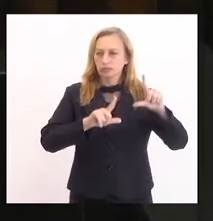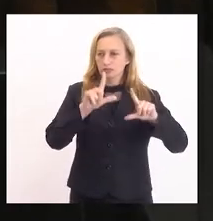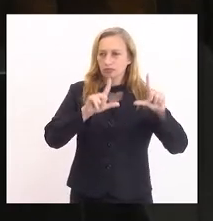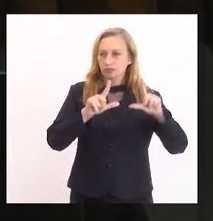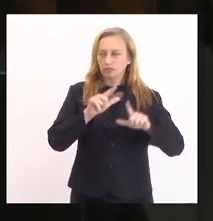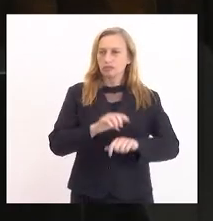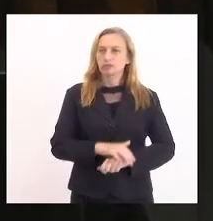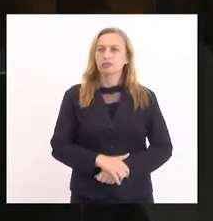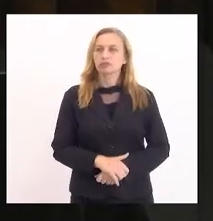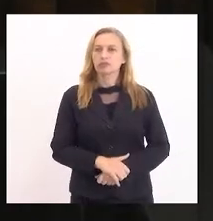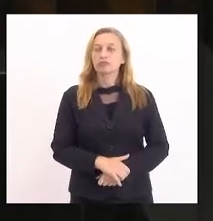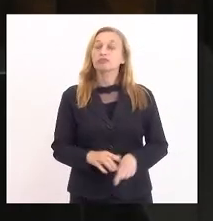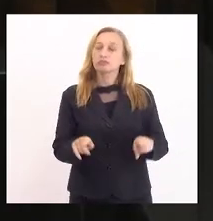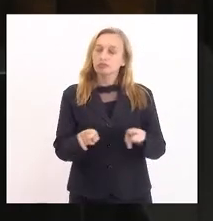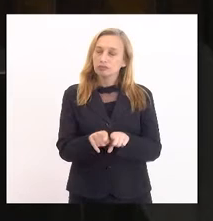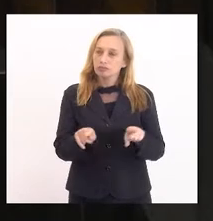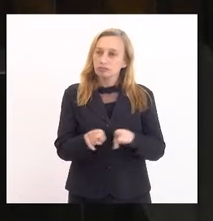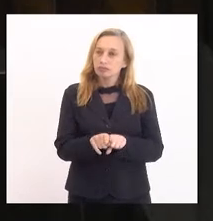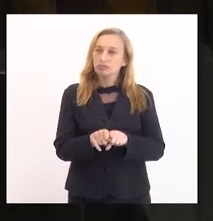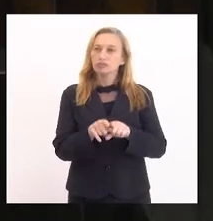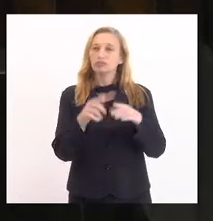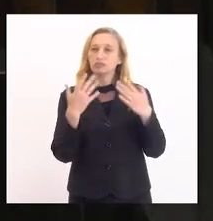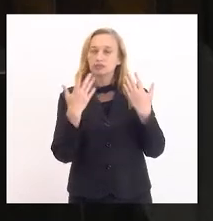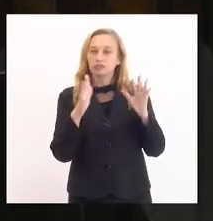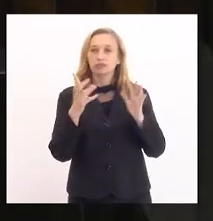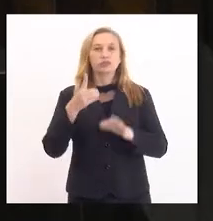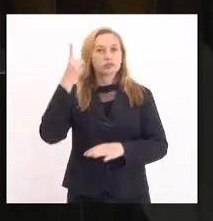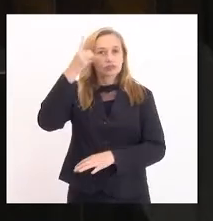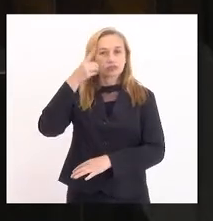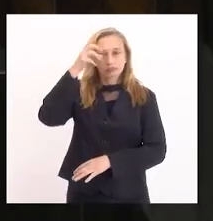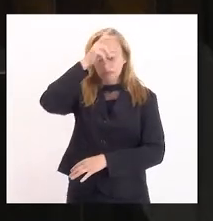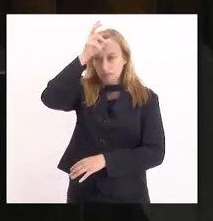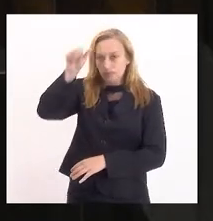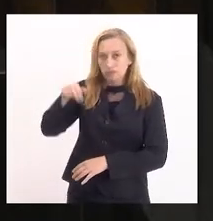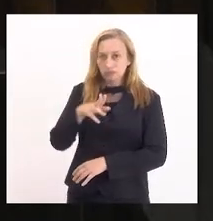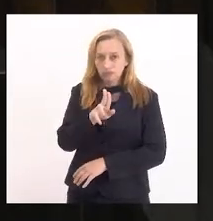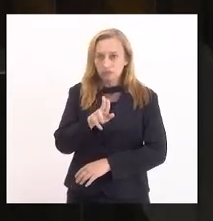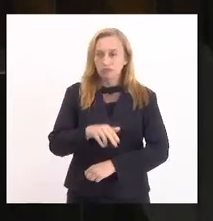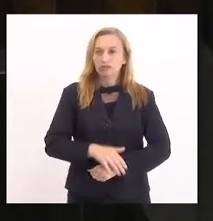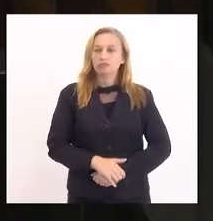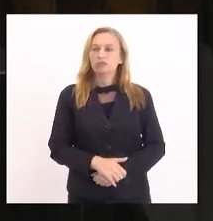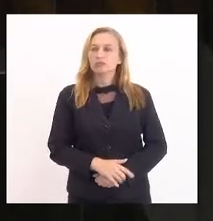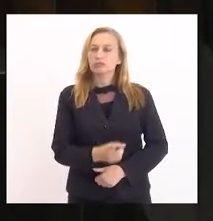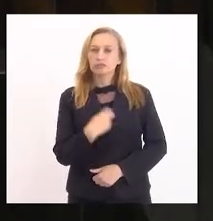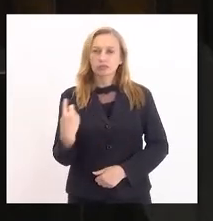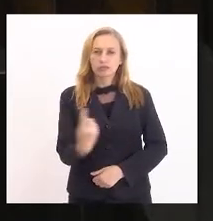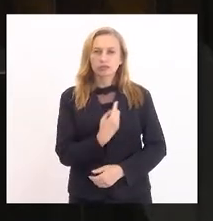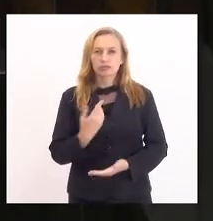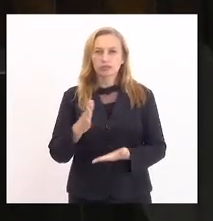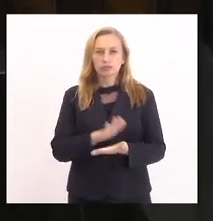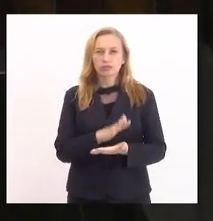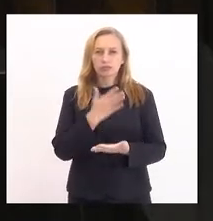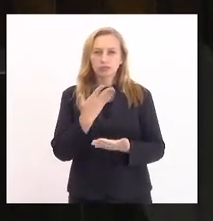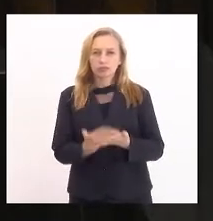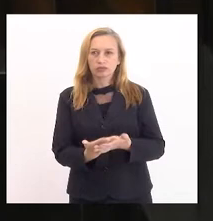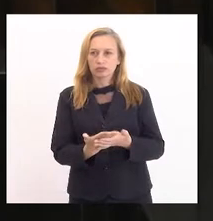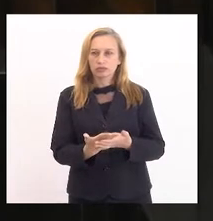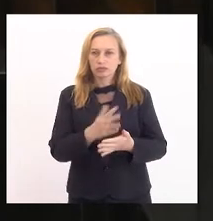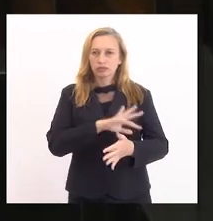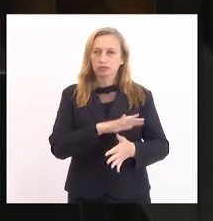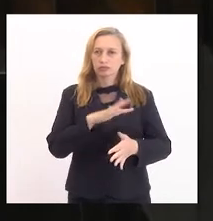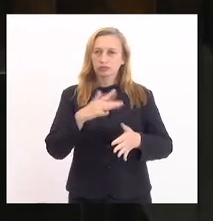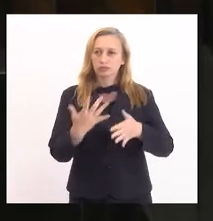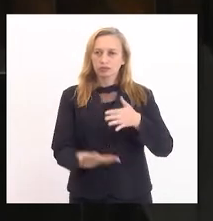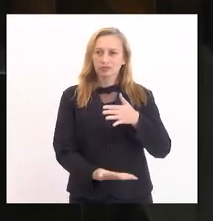Queria também cumprimentar, Deputada Tia Ju, a nossa intérprete da